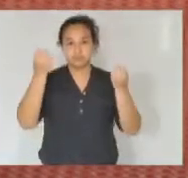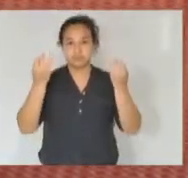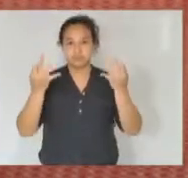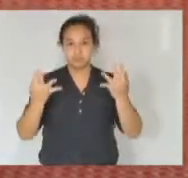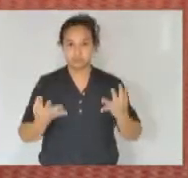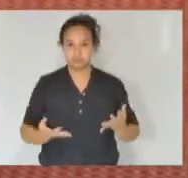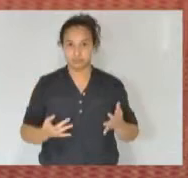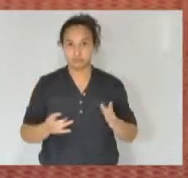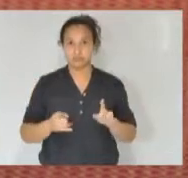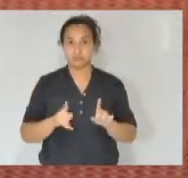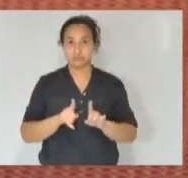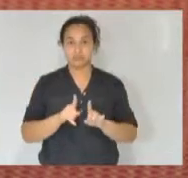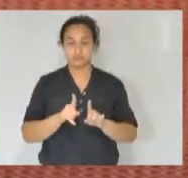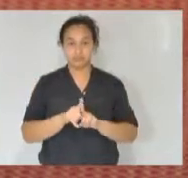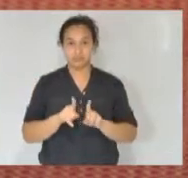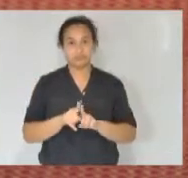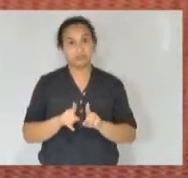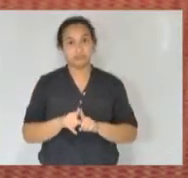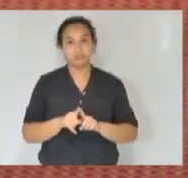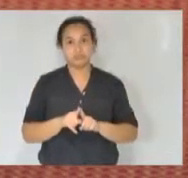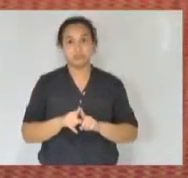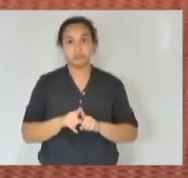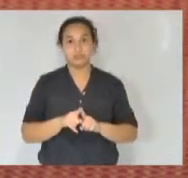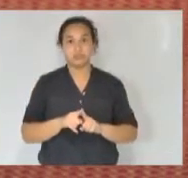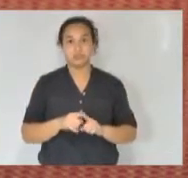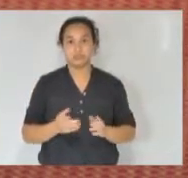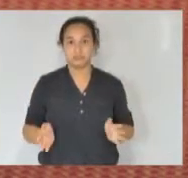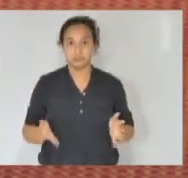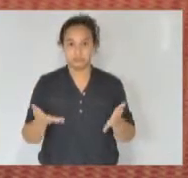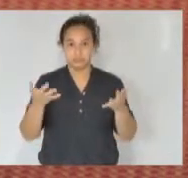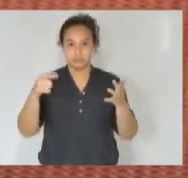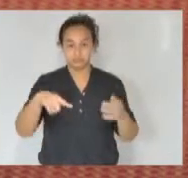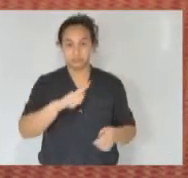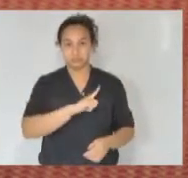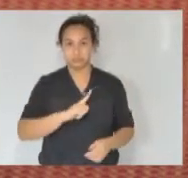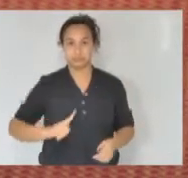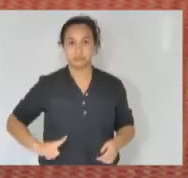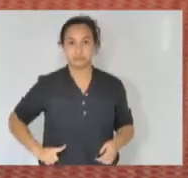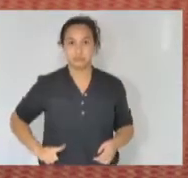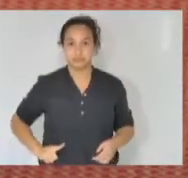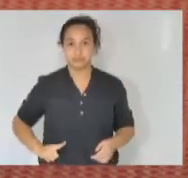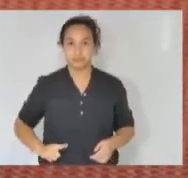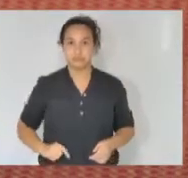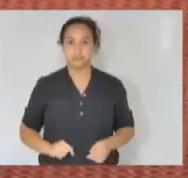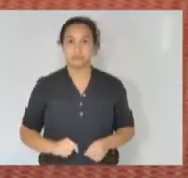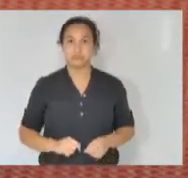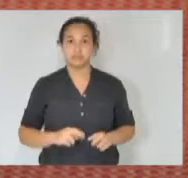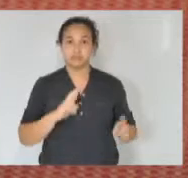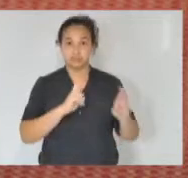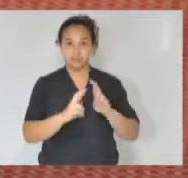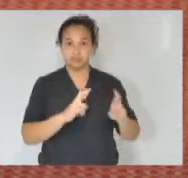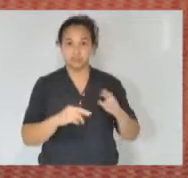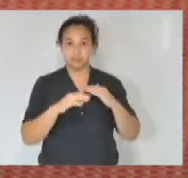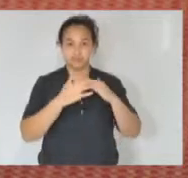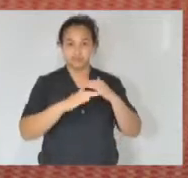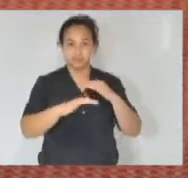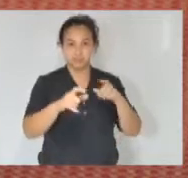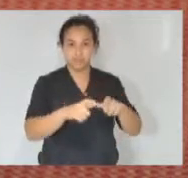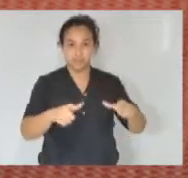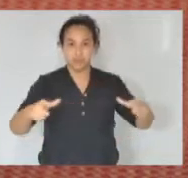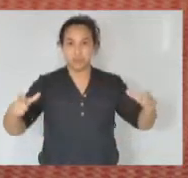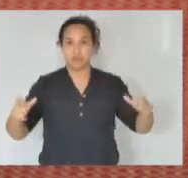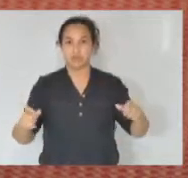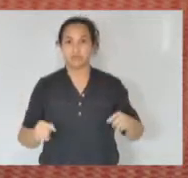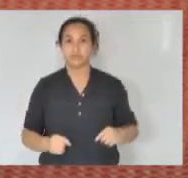ênfase à tecnicidade desse governo. A estrada está esburacada, a tecnicidade diz: